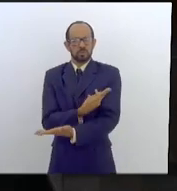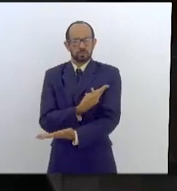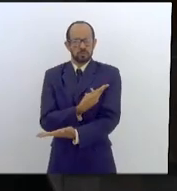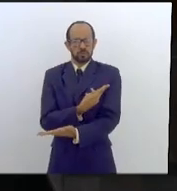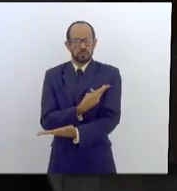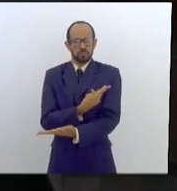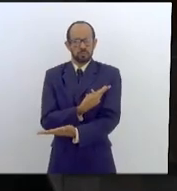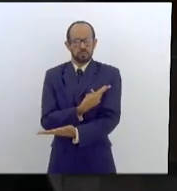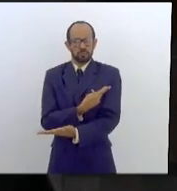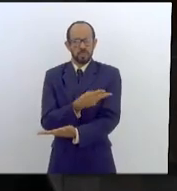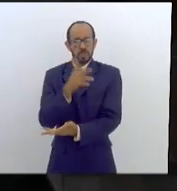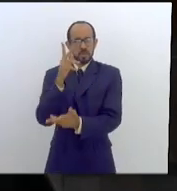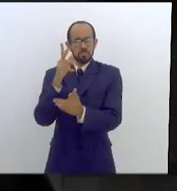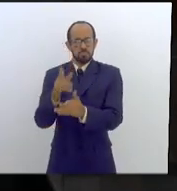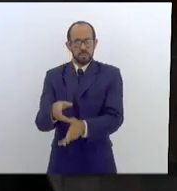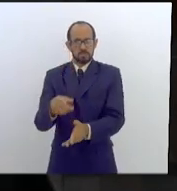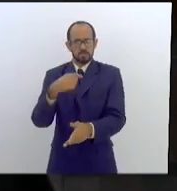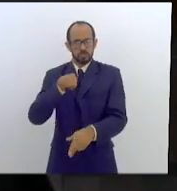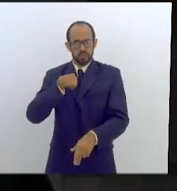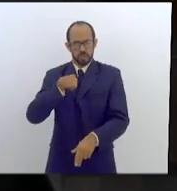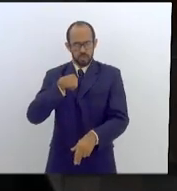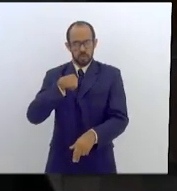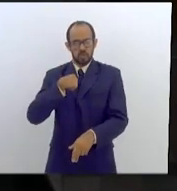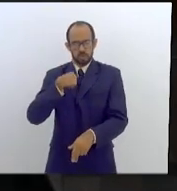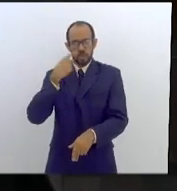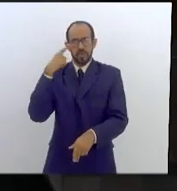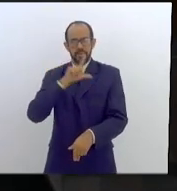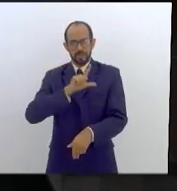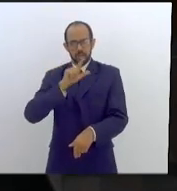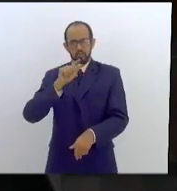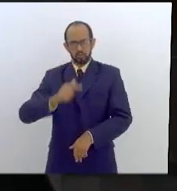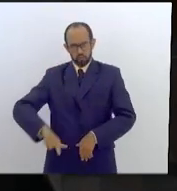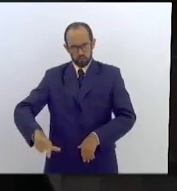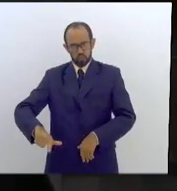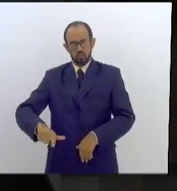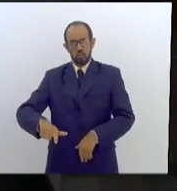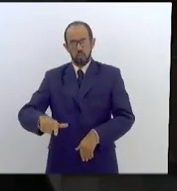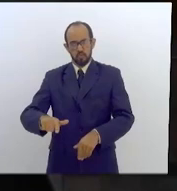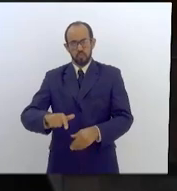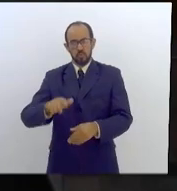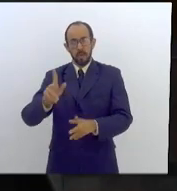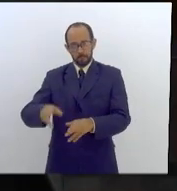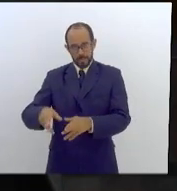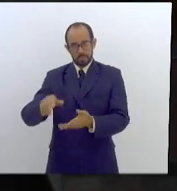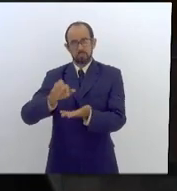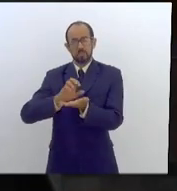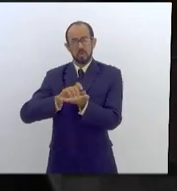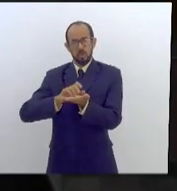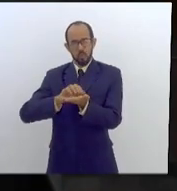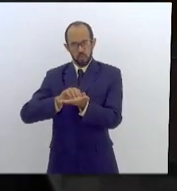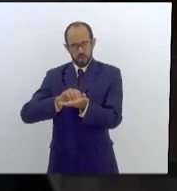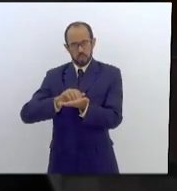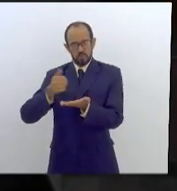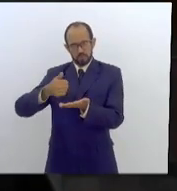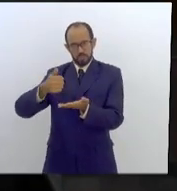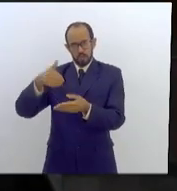Apesar de eu ter sido reeleito com as urnas do primeiro turno